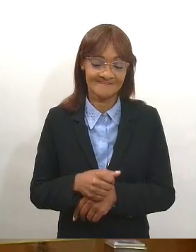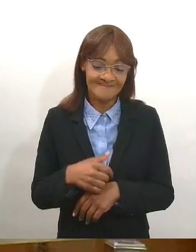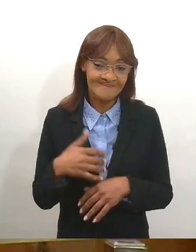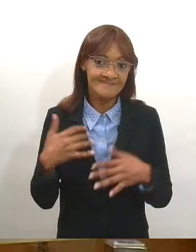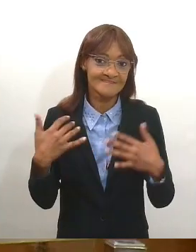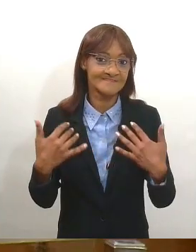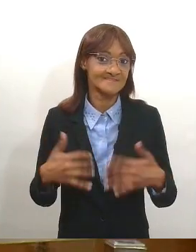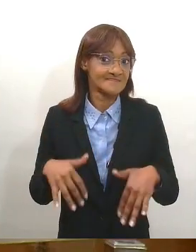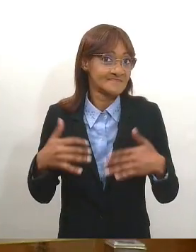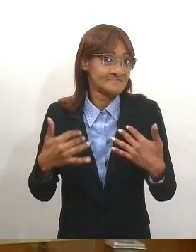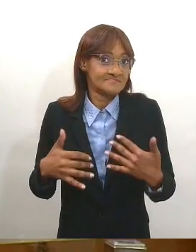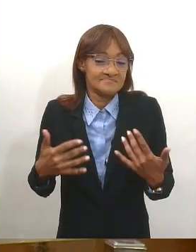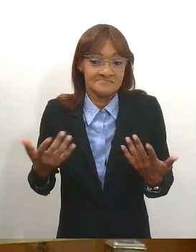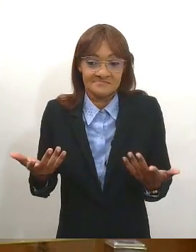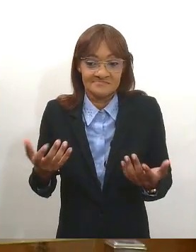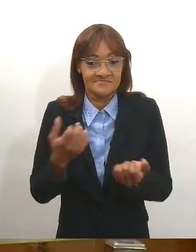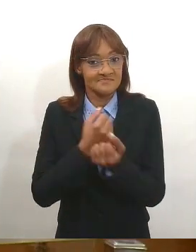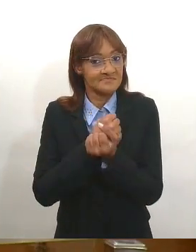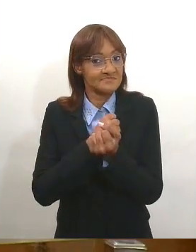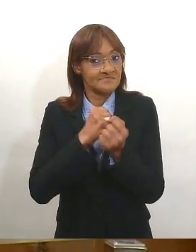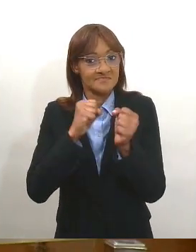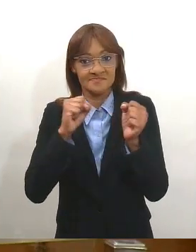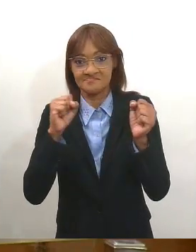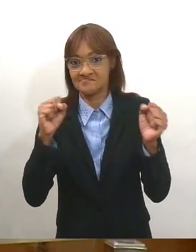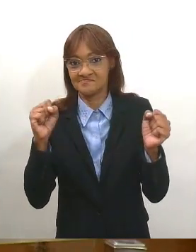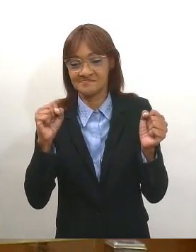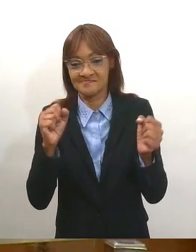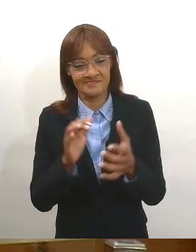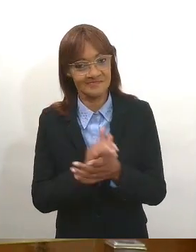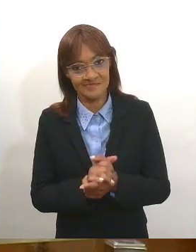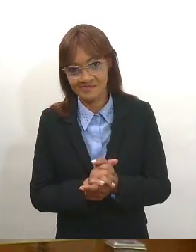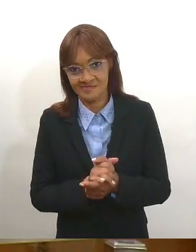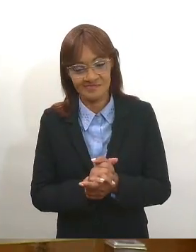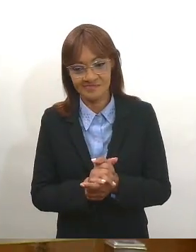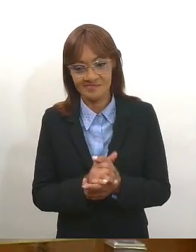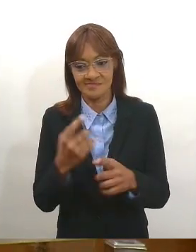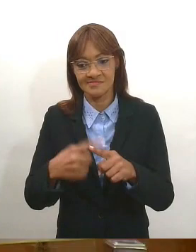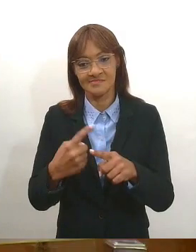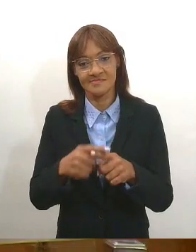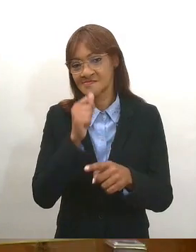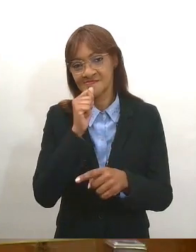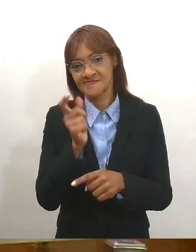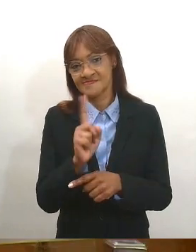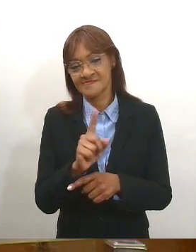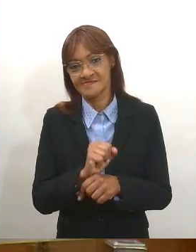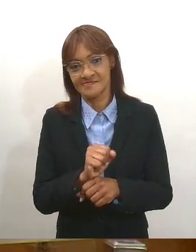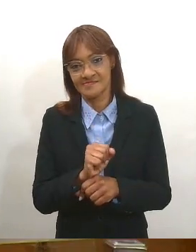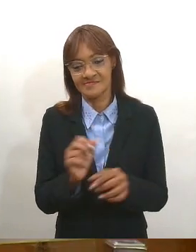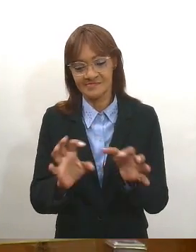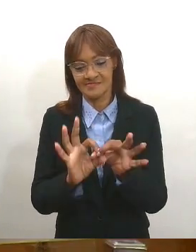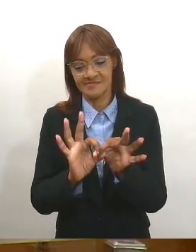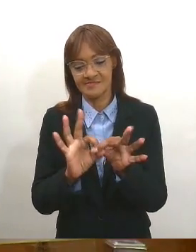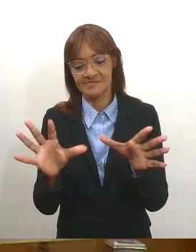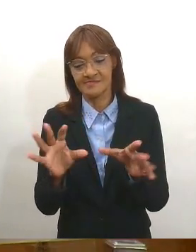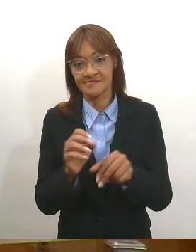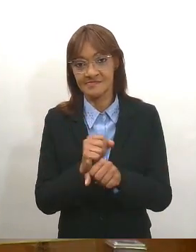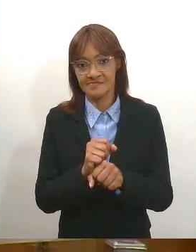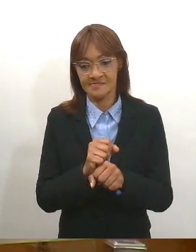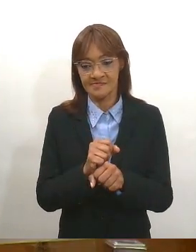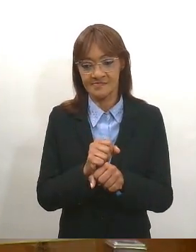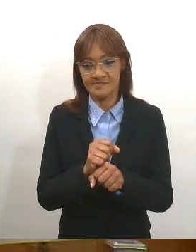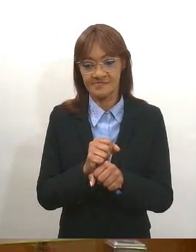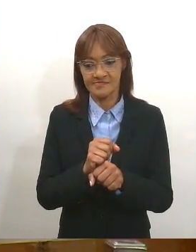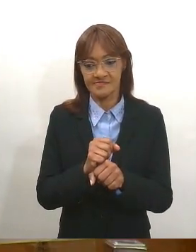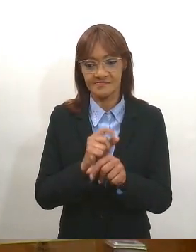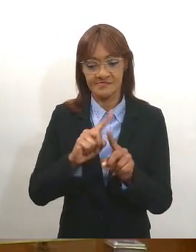finanças do DETRAN, porque ainda não foi concebido essa atualização no auxílio alimentação dos